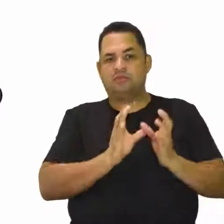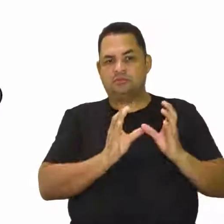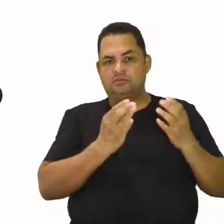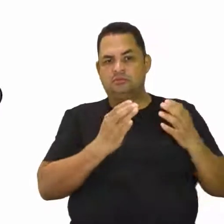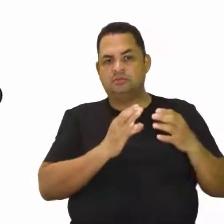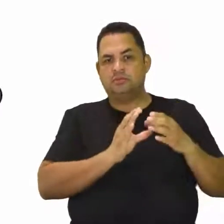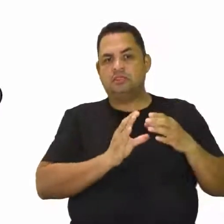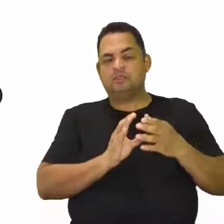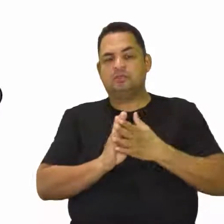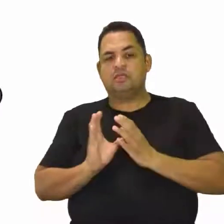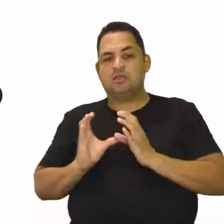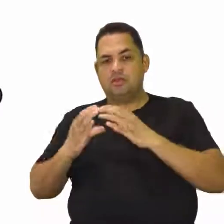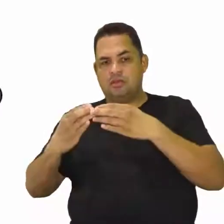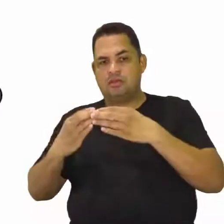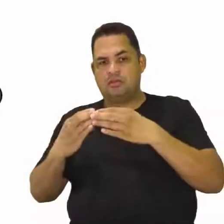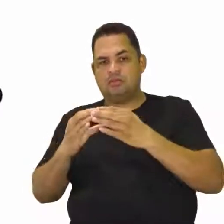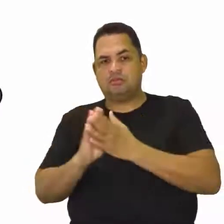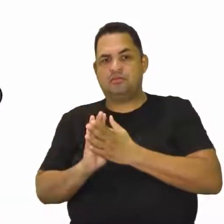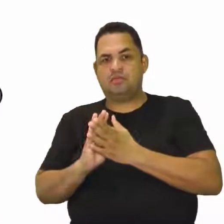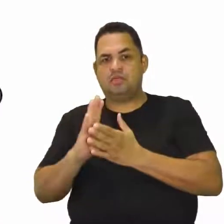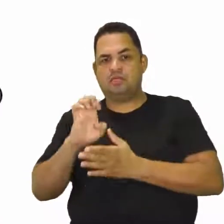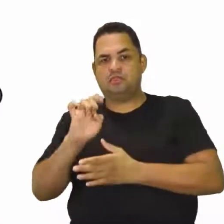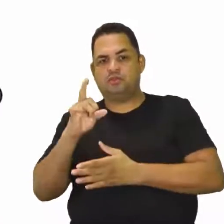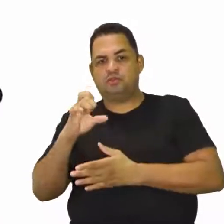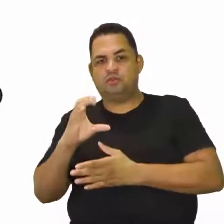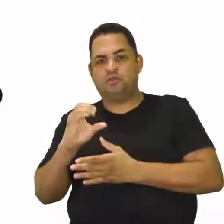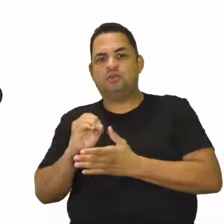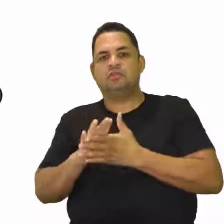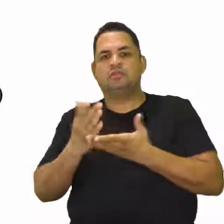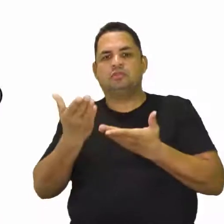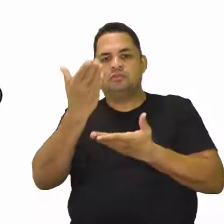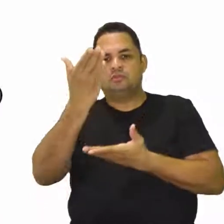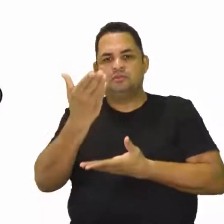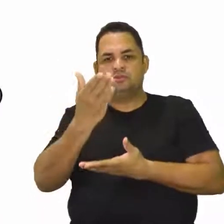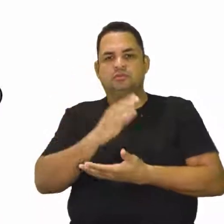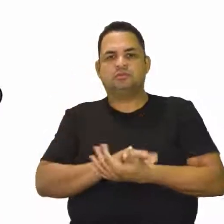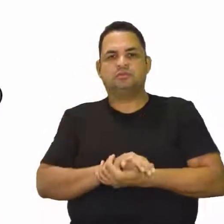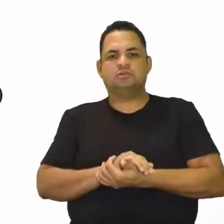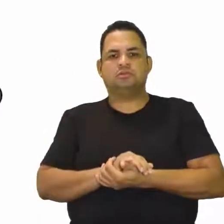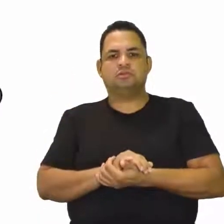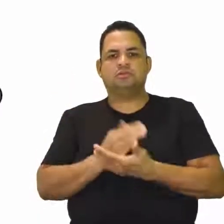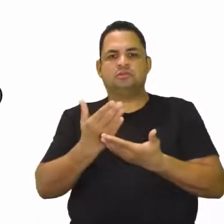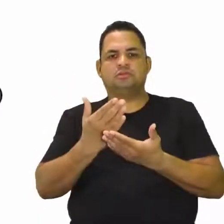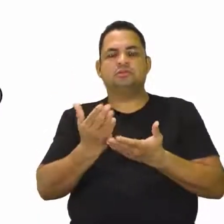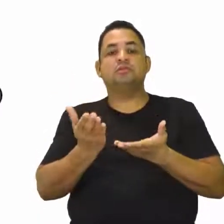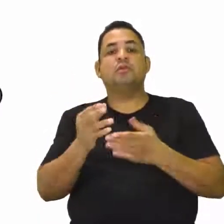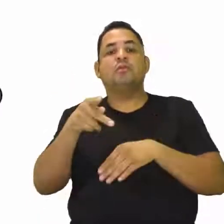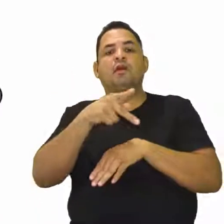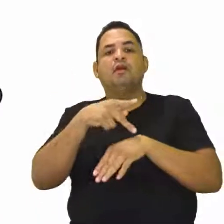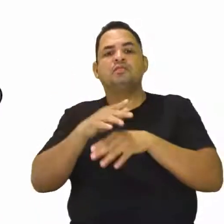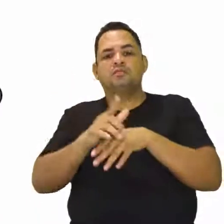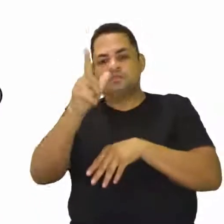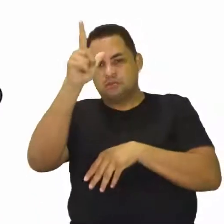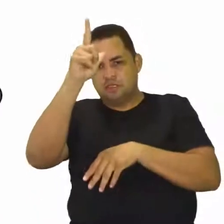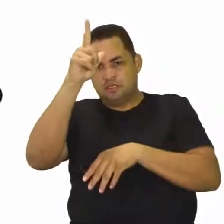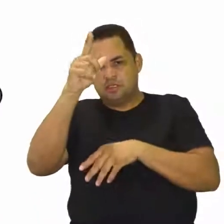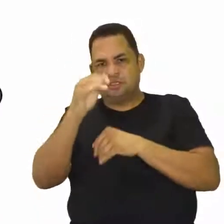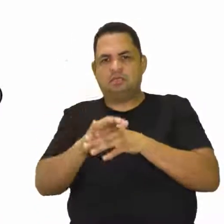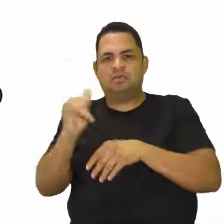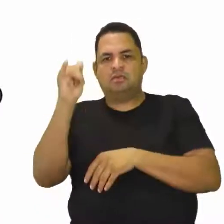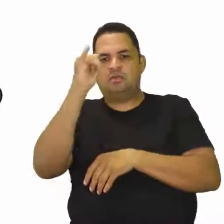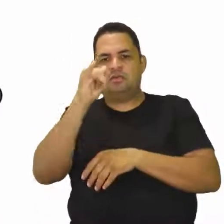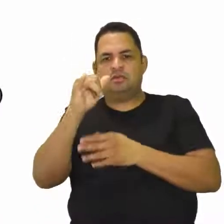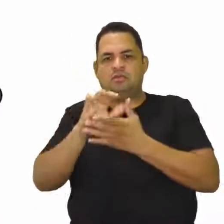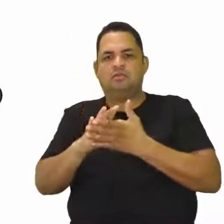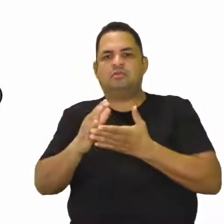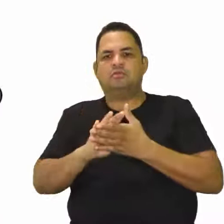potência dos eixos, a potências do eixo. Aí conta com quem? Com a Alemanha, com a Itália